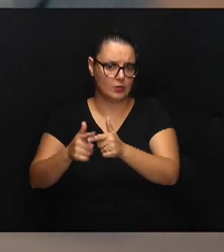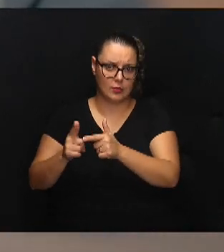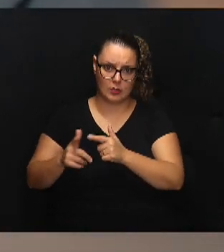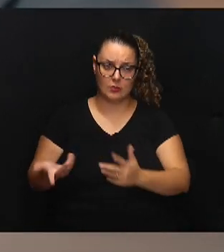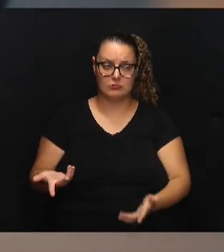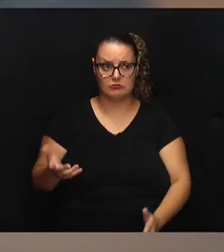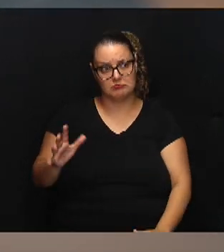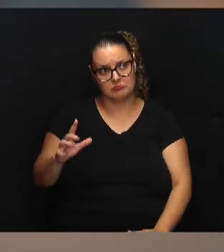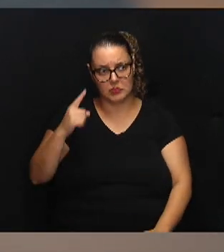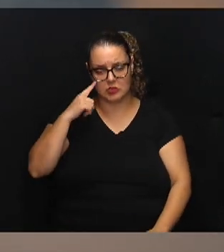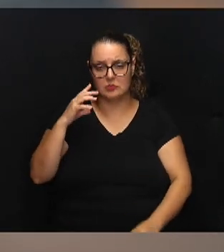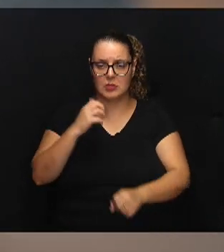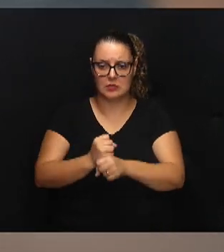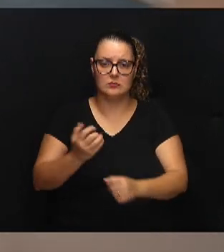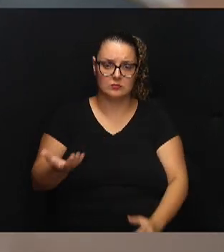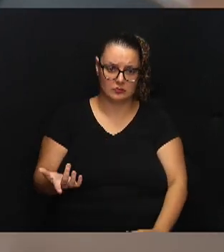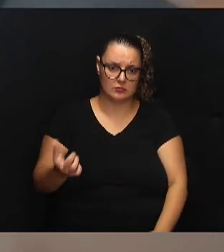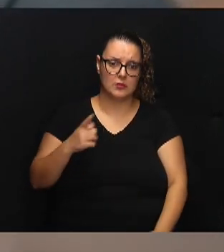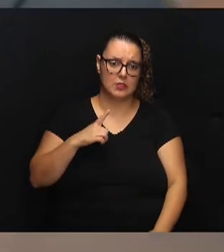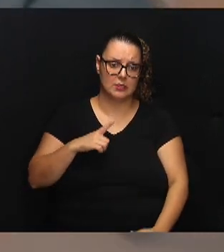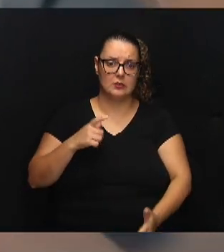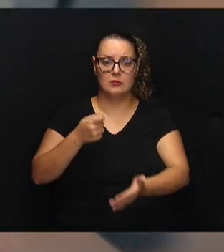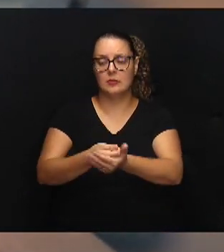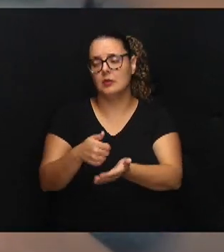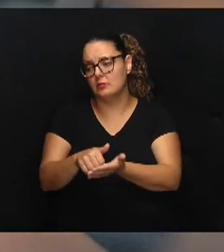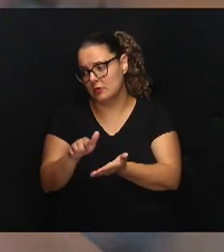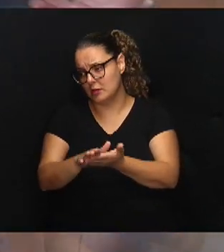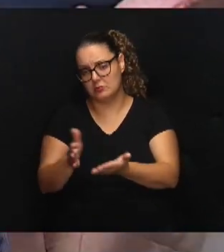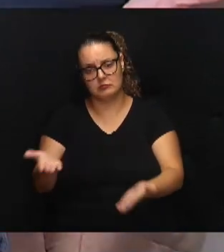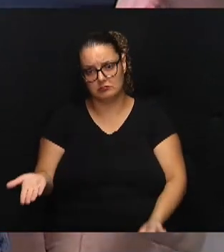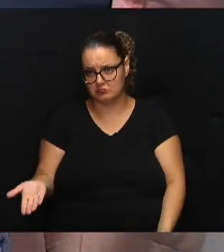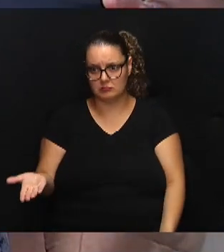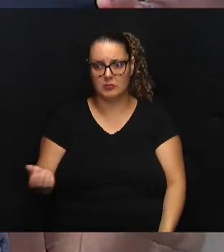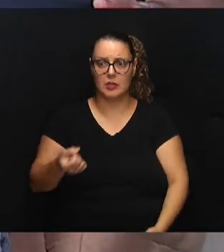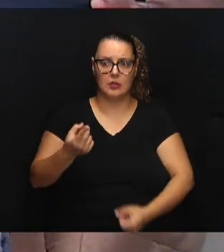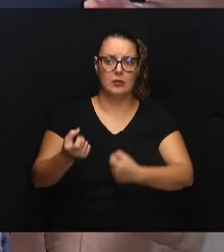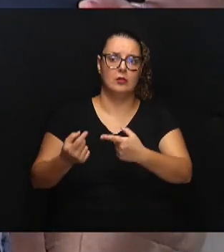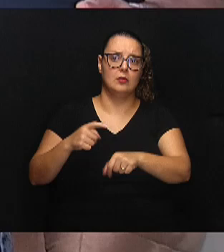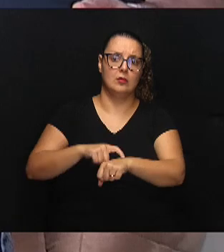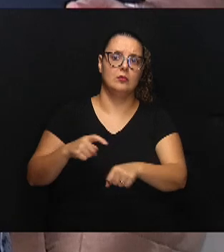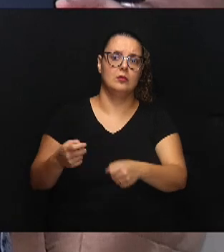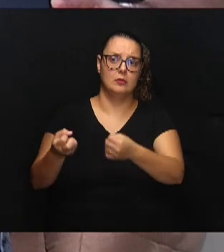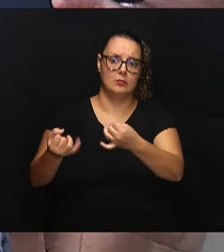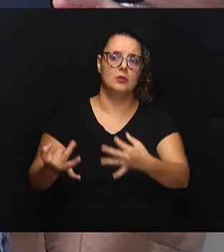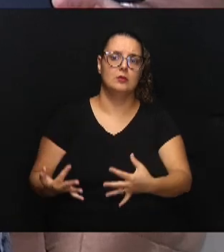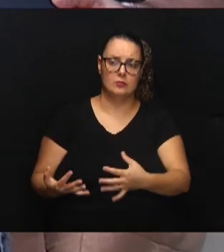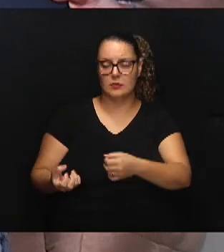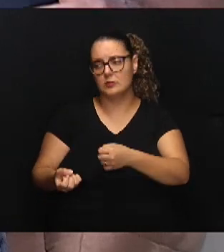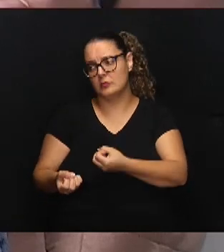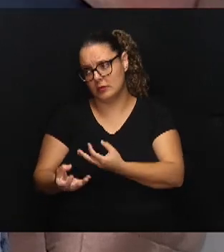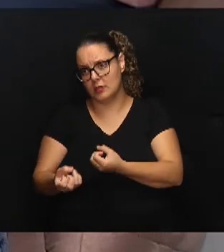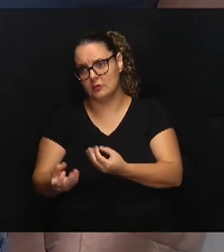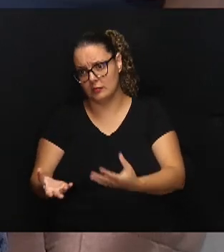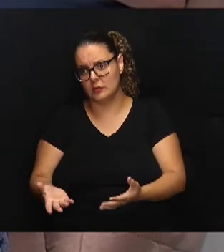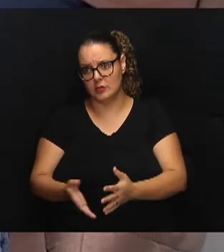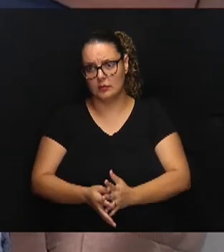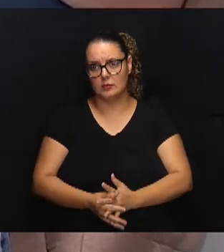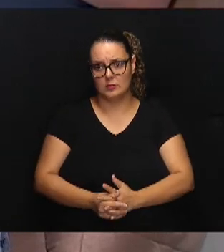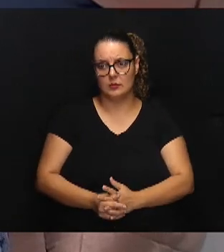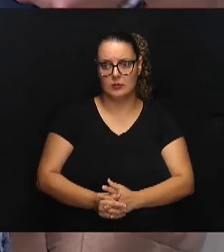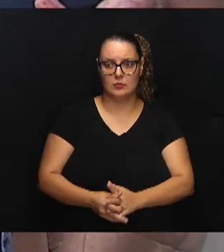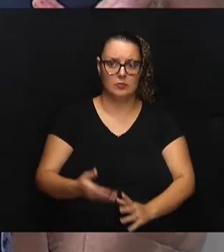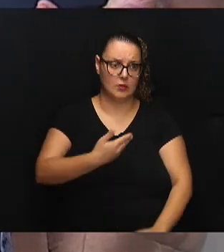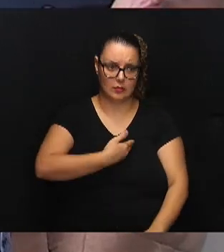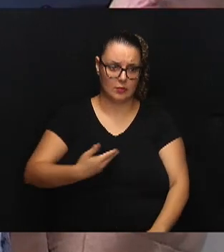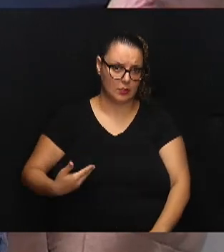de forma geral ela vai ter que também pagar uma multa e, assim, em algum momento ela vai ter que prestar essa informação para o governo,